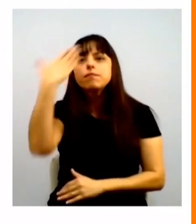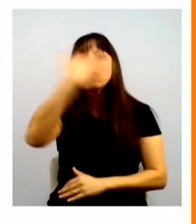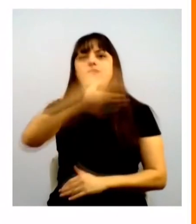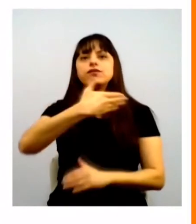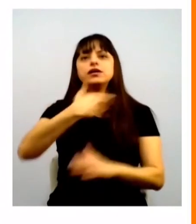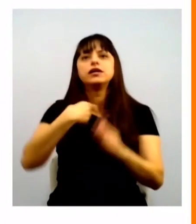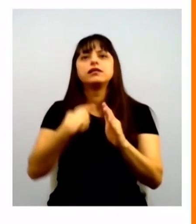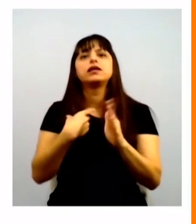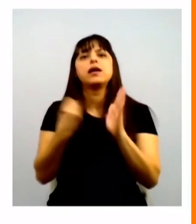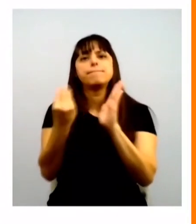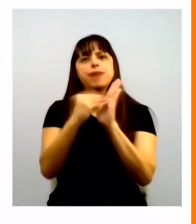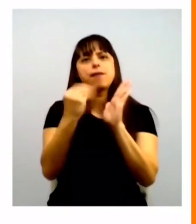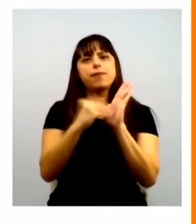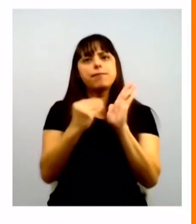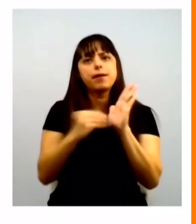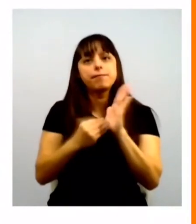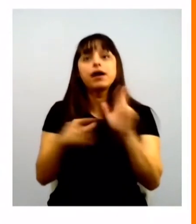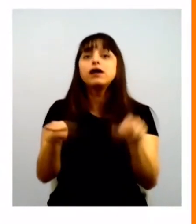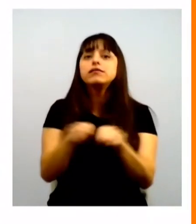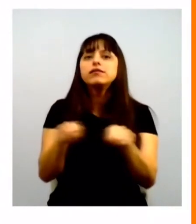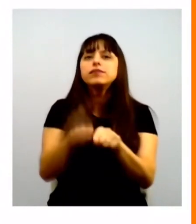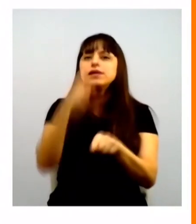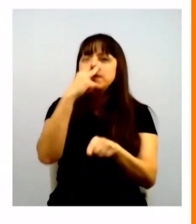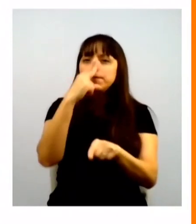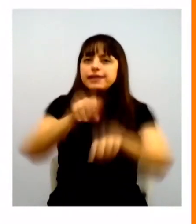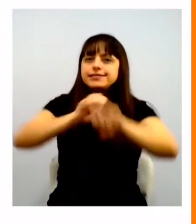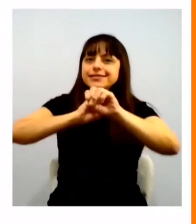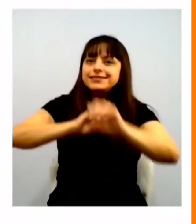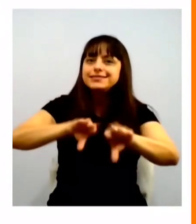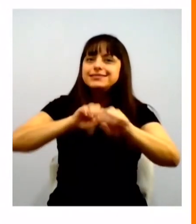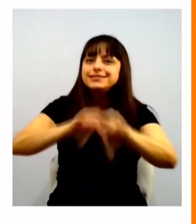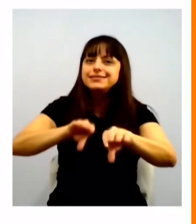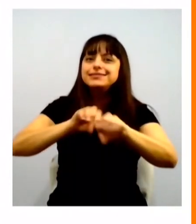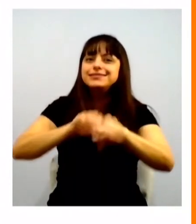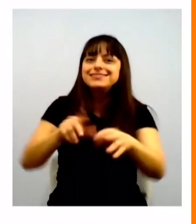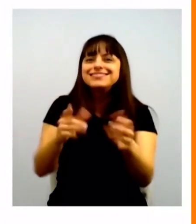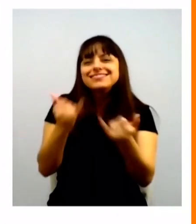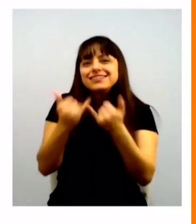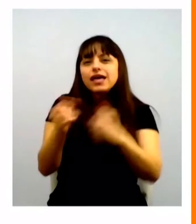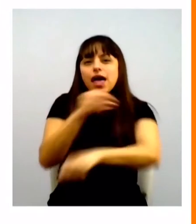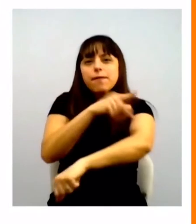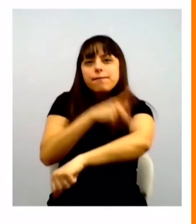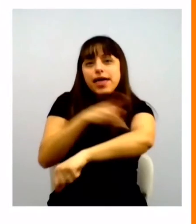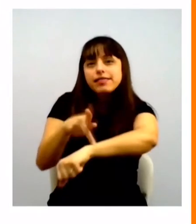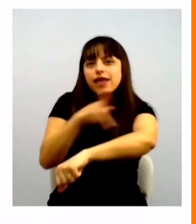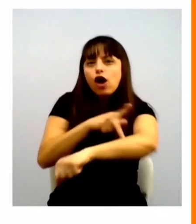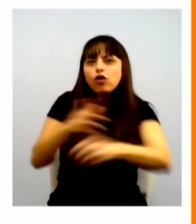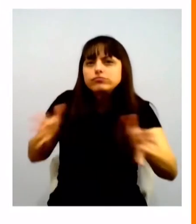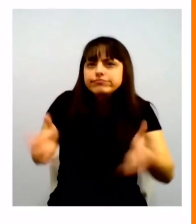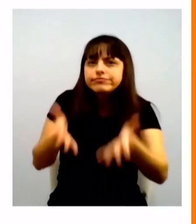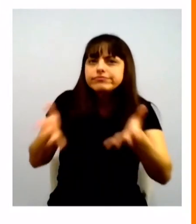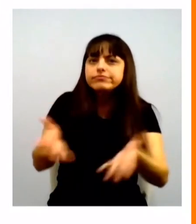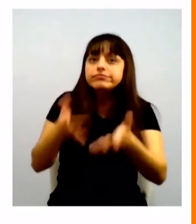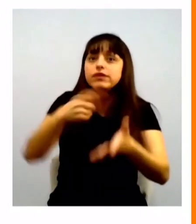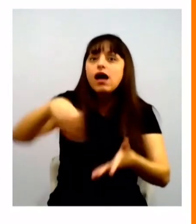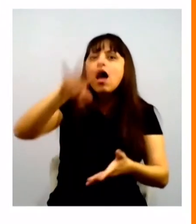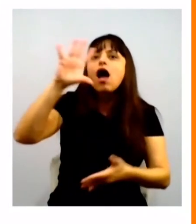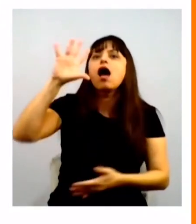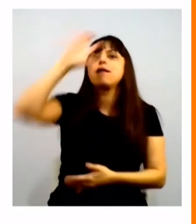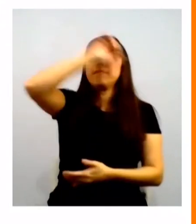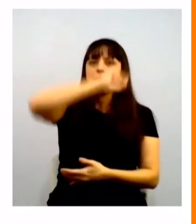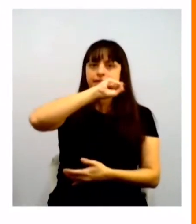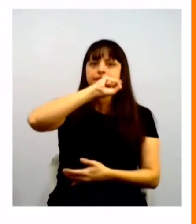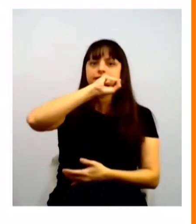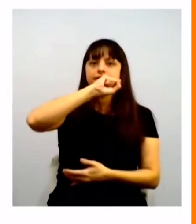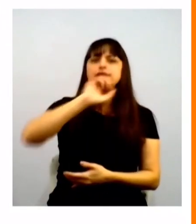pedagogia nesta luta, que é uma luta que levamos bastantes anos, de conseguir